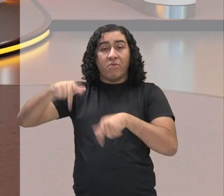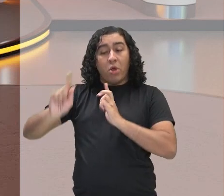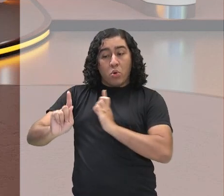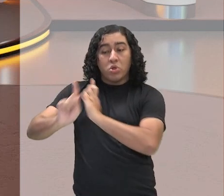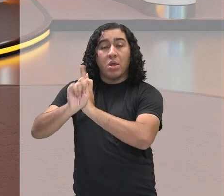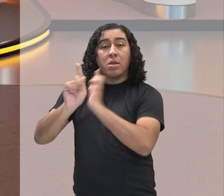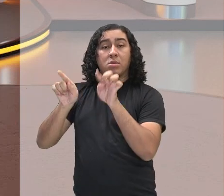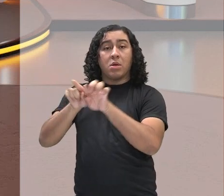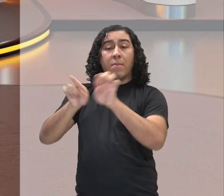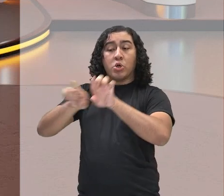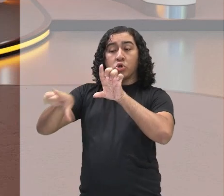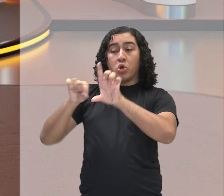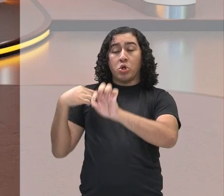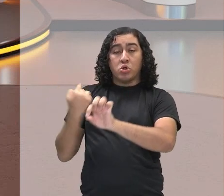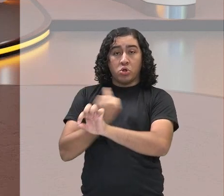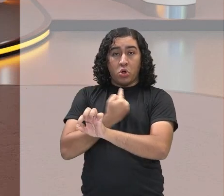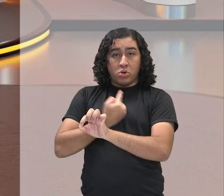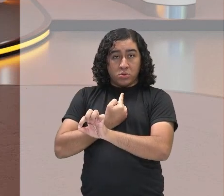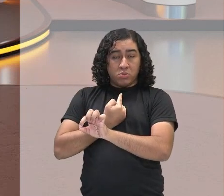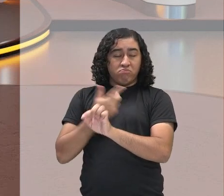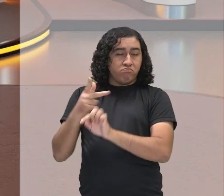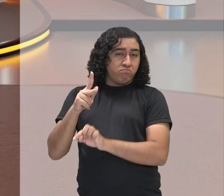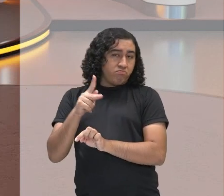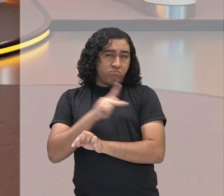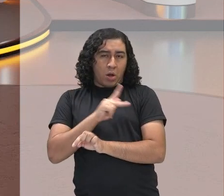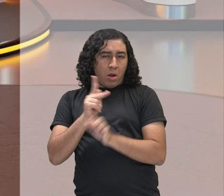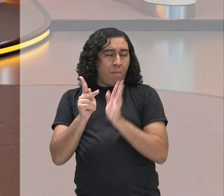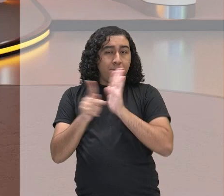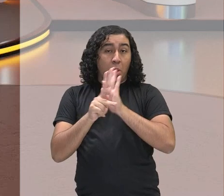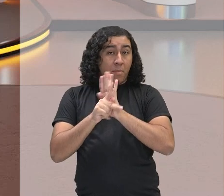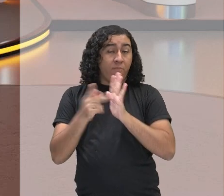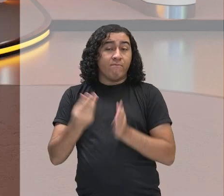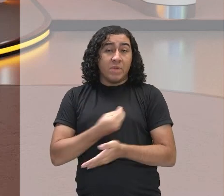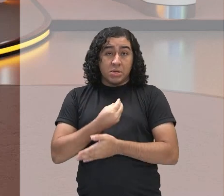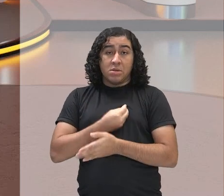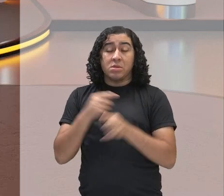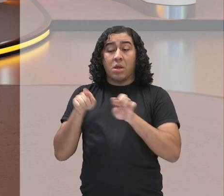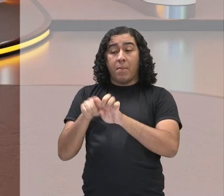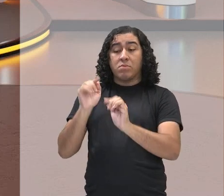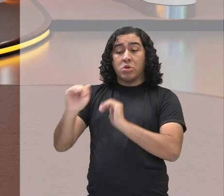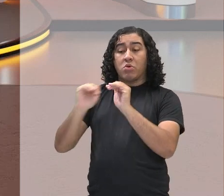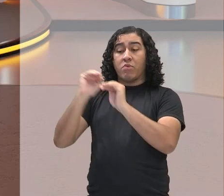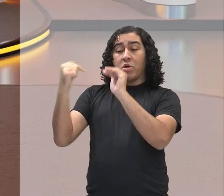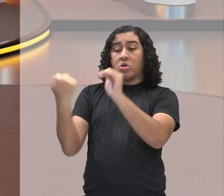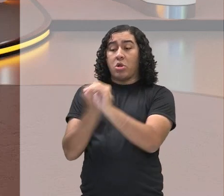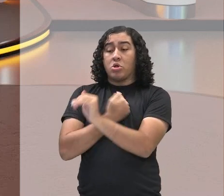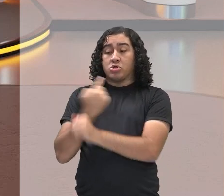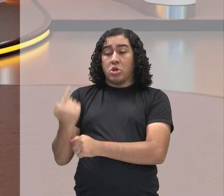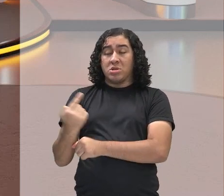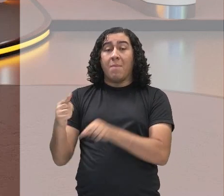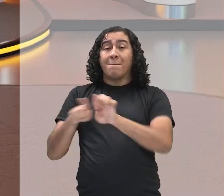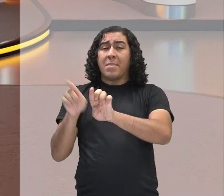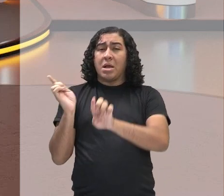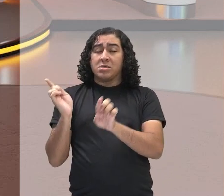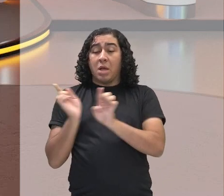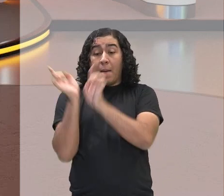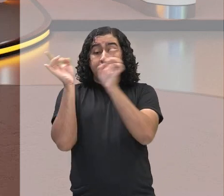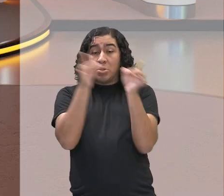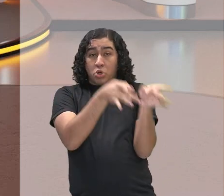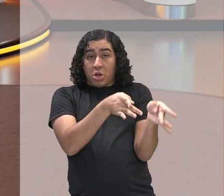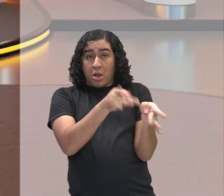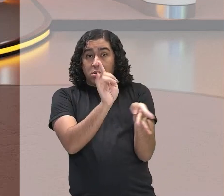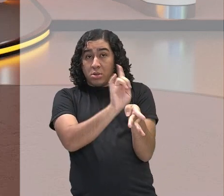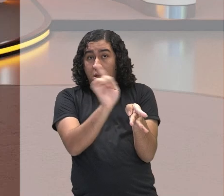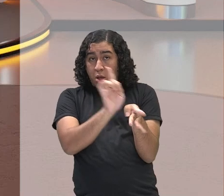decidir essa verdade, entendeu? E construir essa nossa existência. Não quer dizer que tenham abandonado a ideia de Deus.